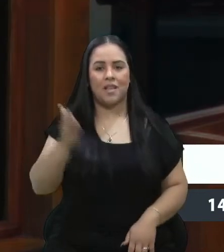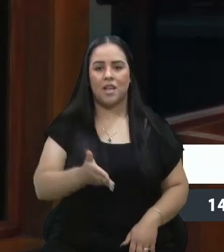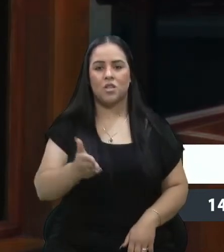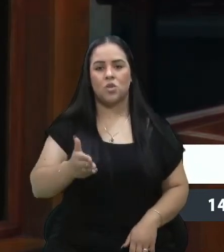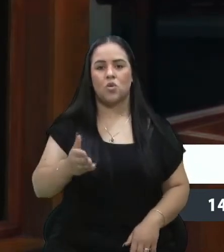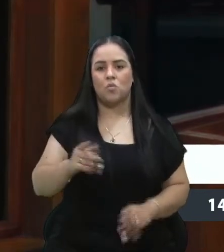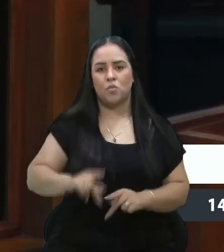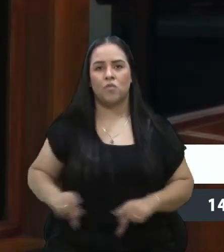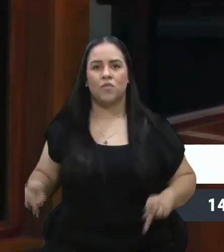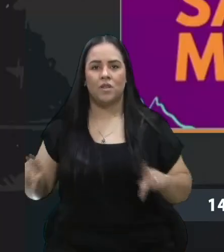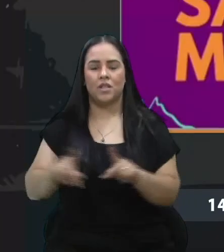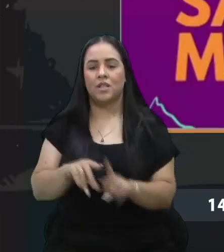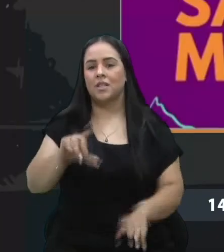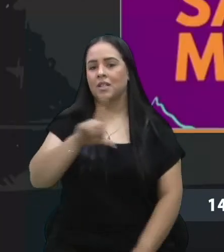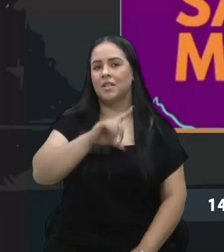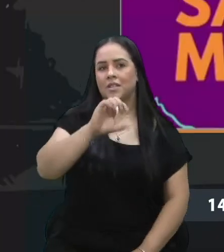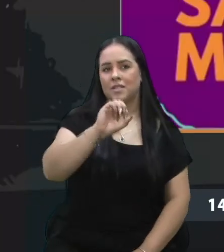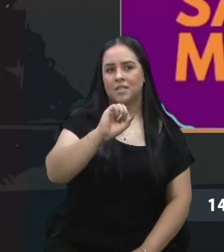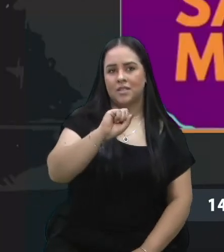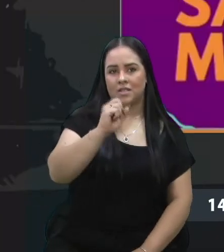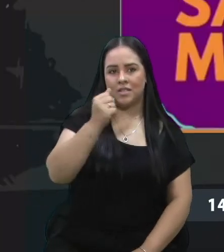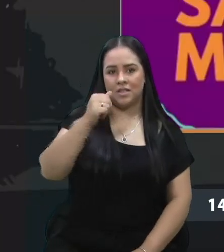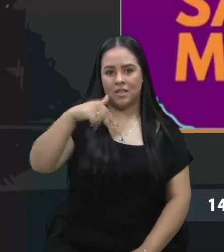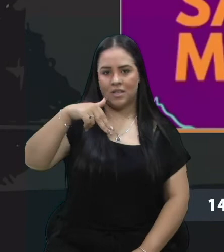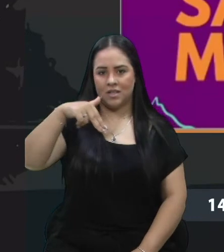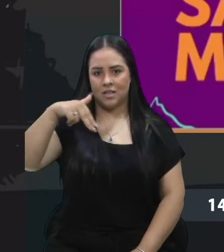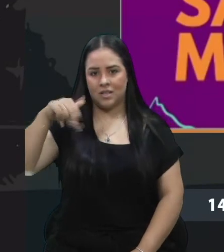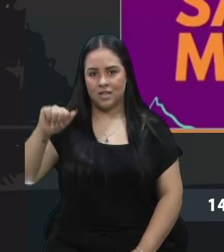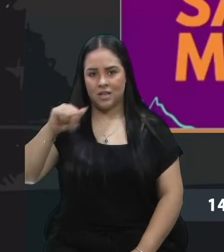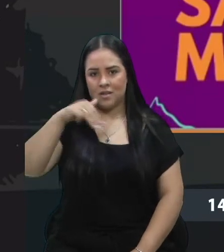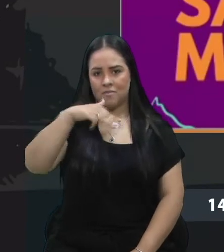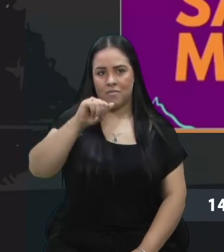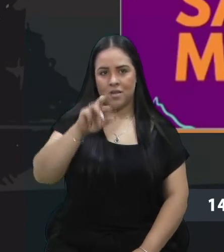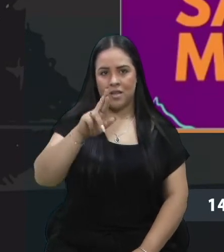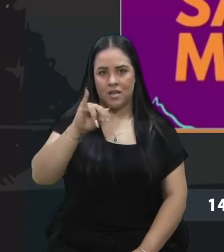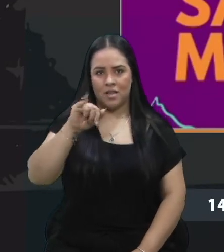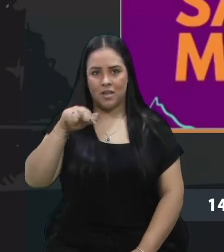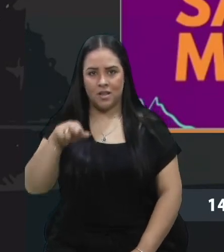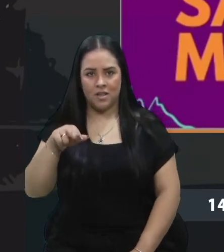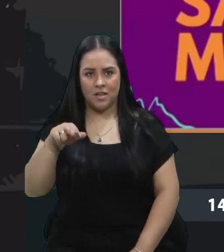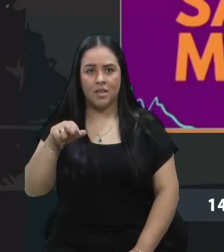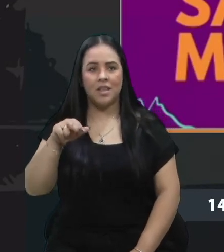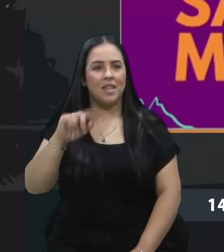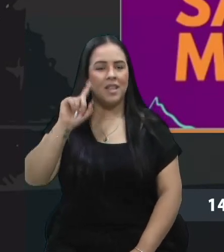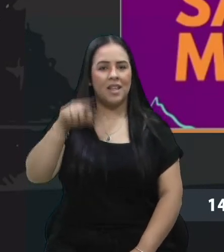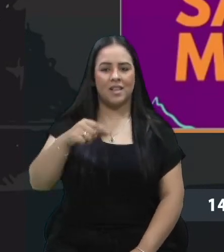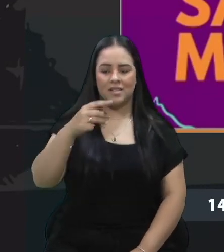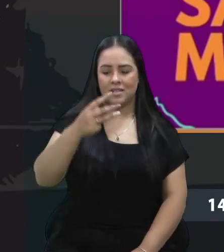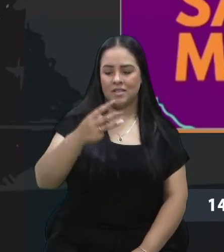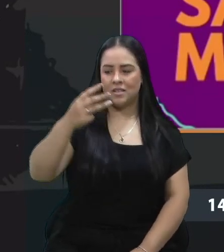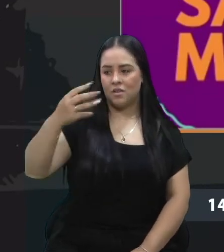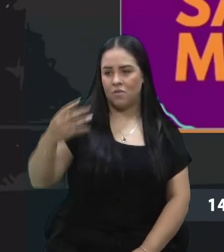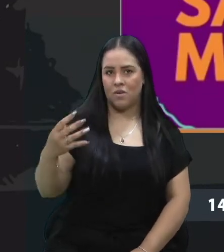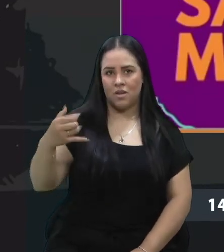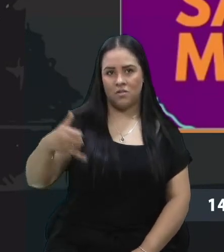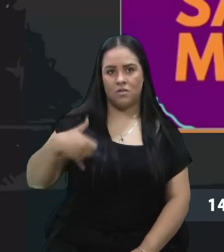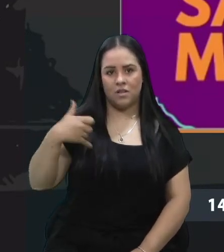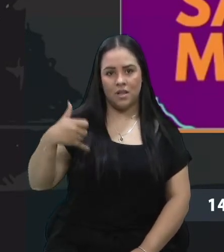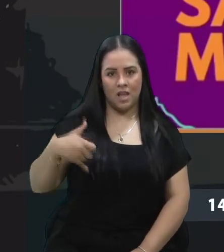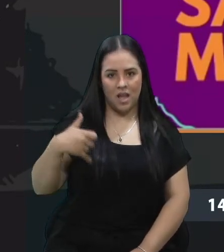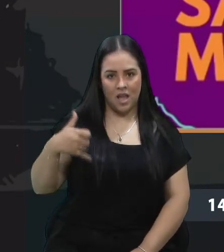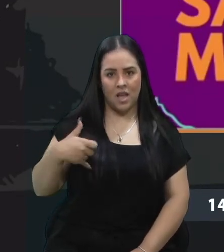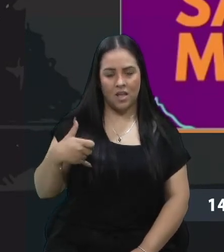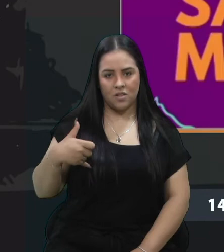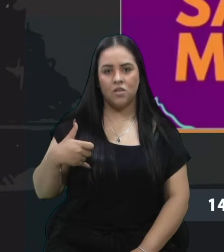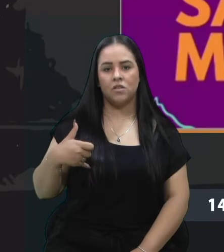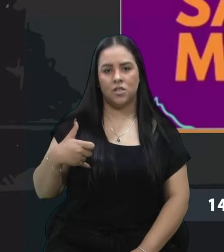Sanna Marin, da Finlândia, que aos 34 anos se tornou a mais jovem primeira-ministra, vem